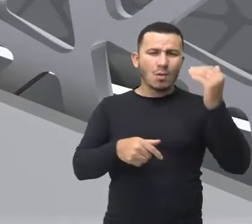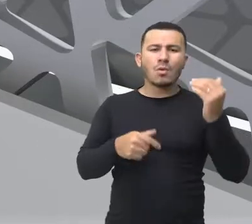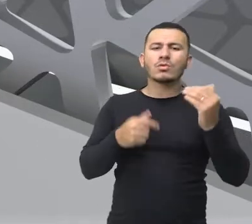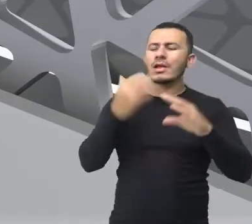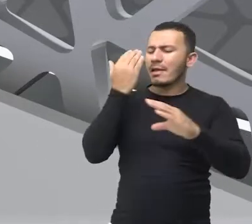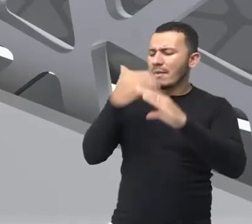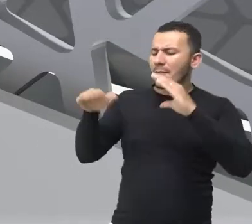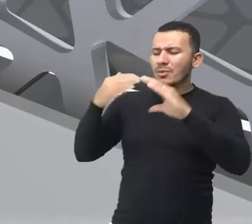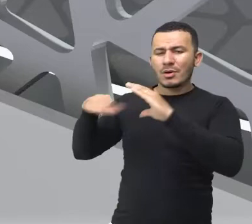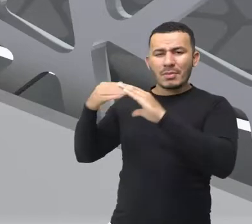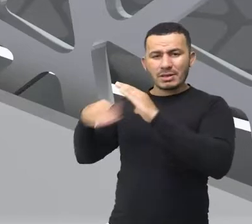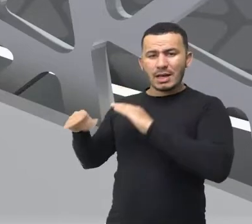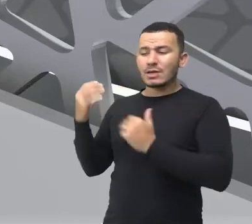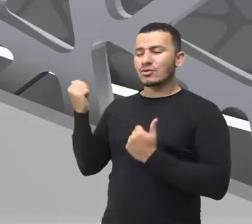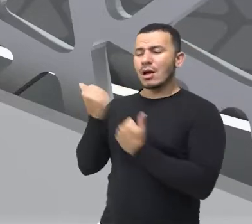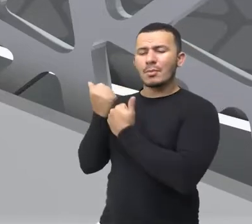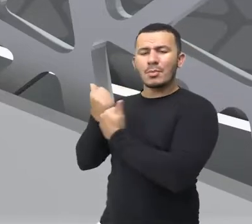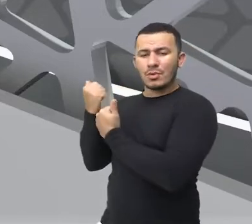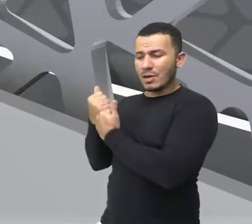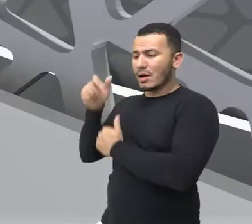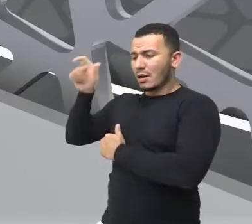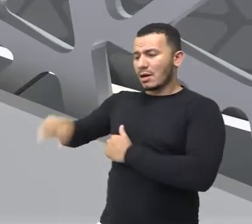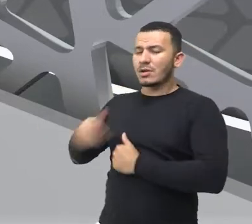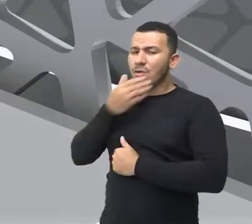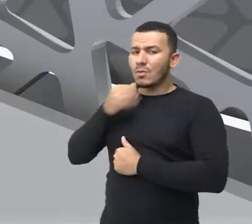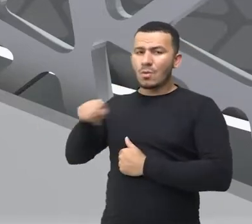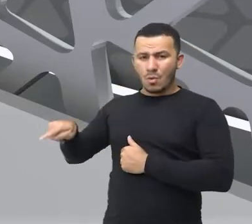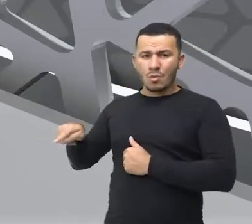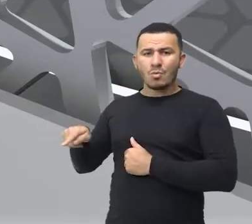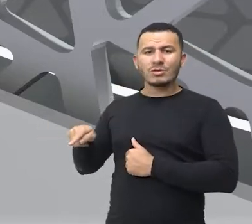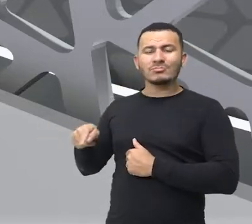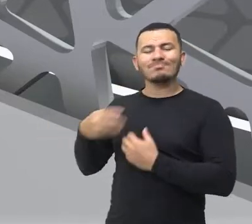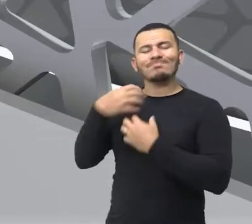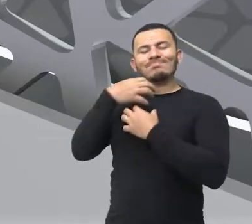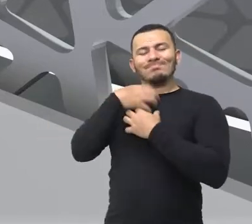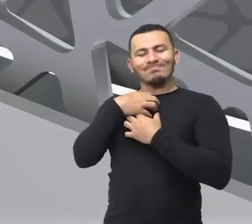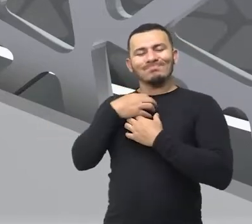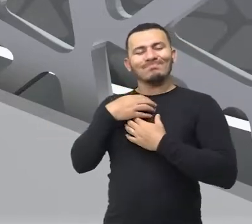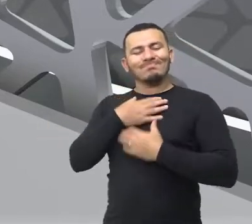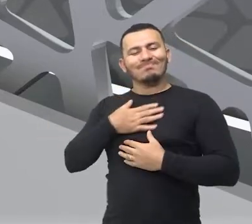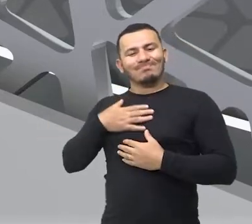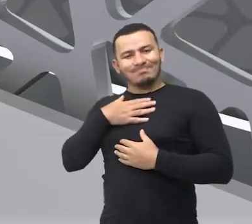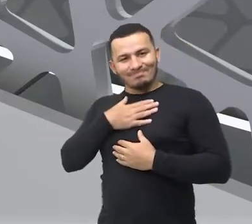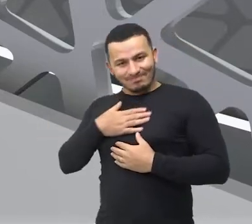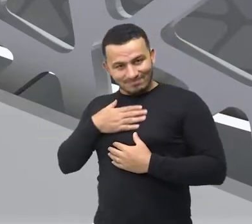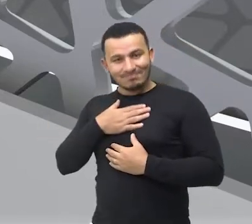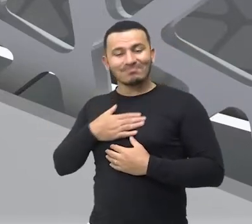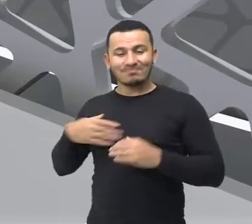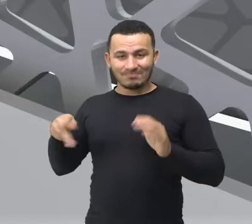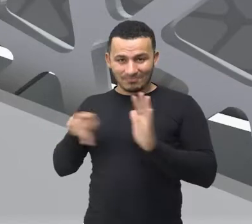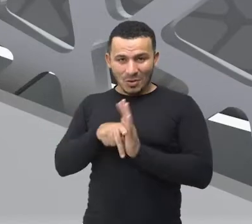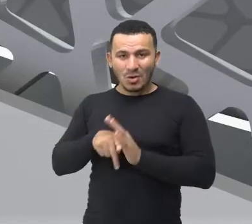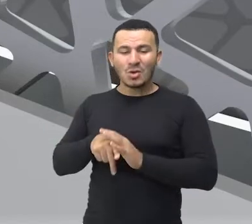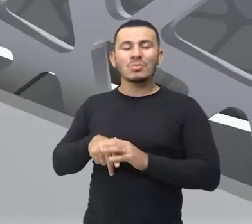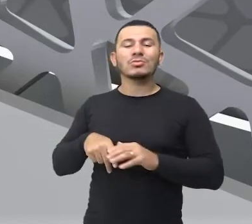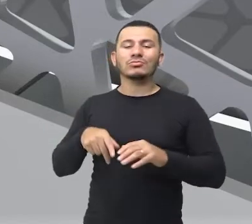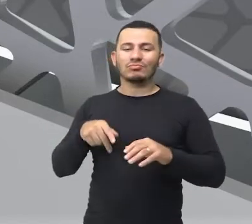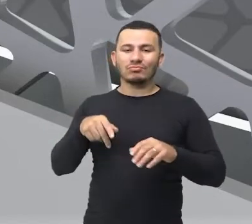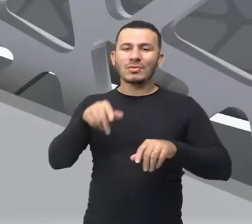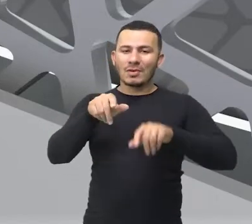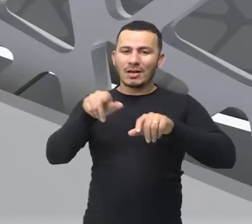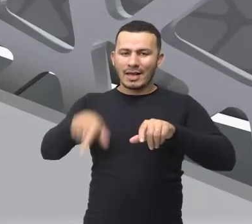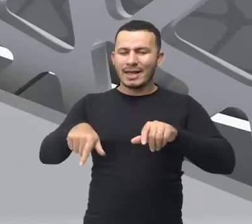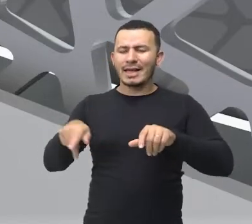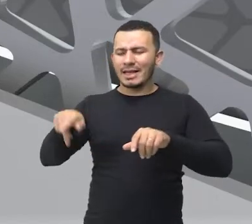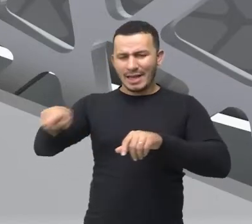apoio, certo? E mensagens que foram calorosas até para o próprio Walker, que estava envolvido